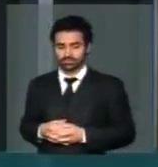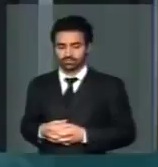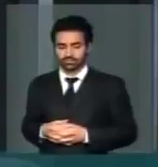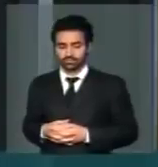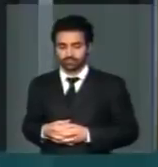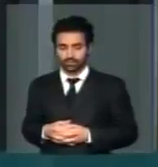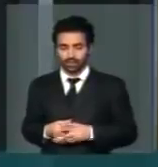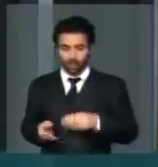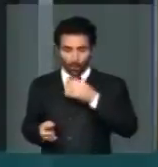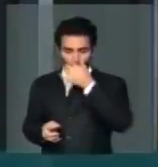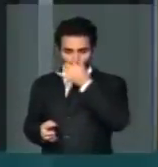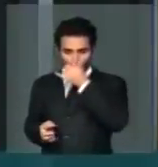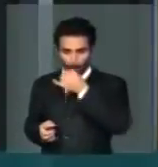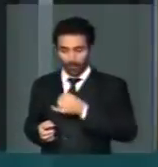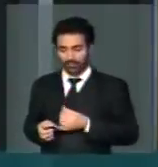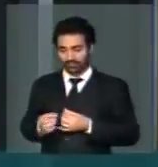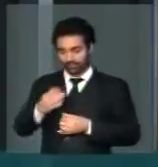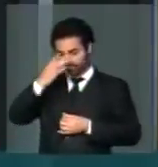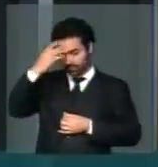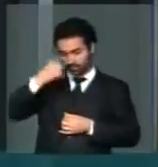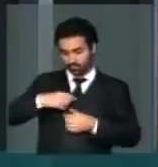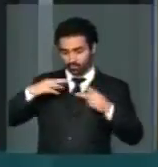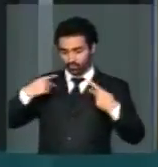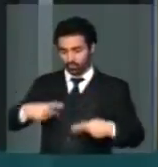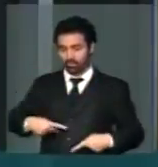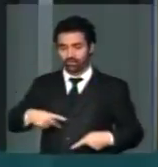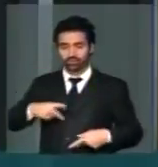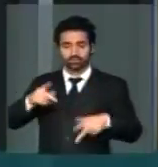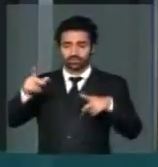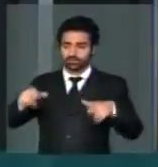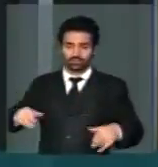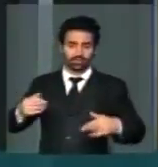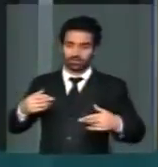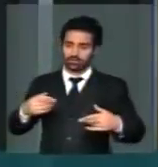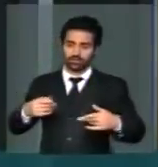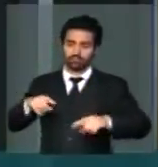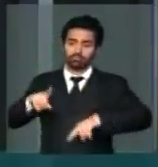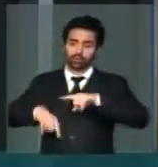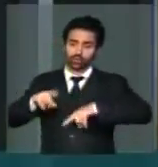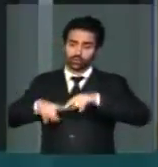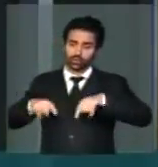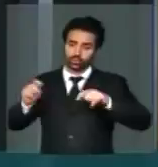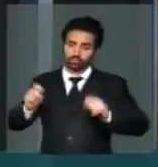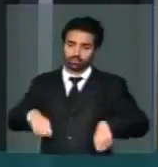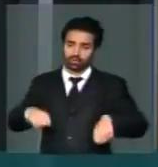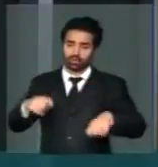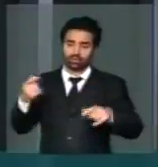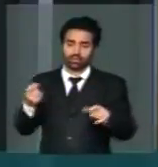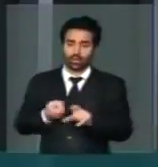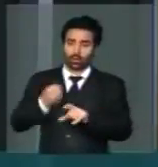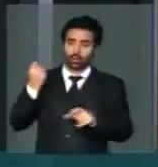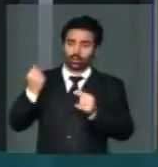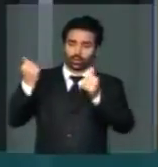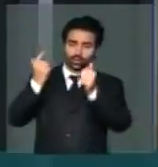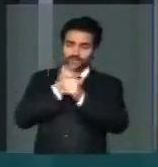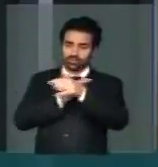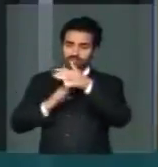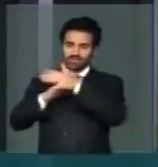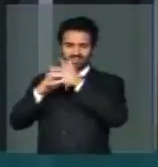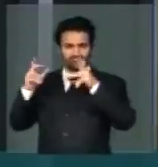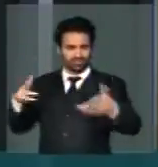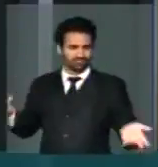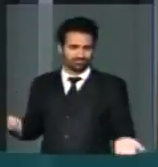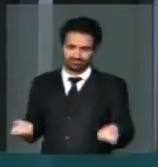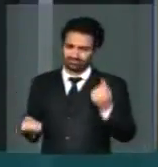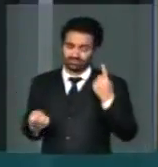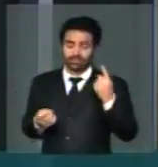pela colocação do ser humano única e exclusivamente como uma mercadoria que pode dar lucro para outros seres humanos. Que o Estatuto